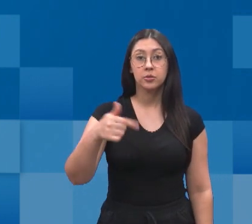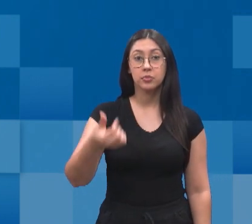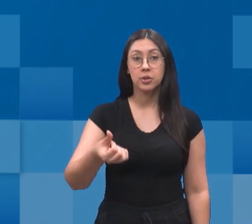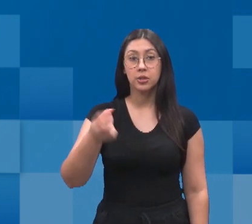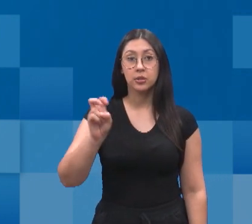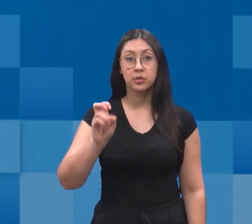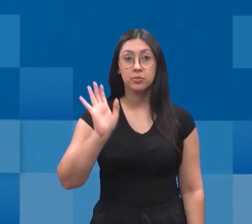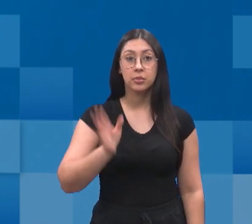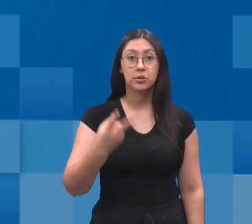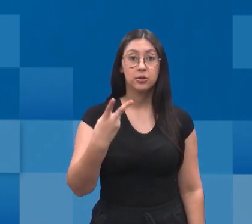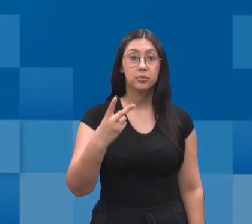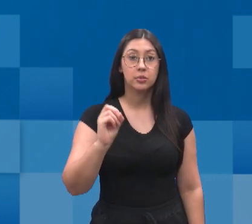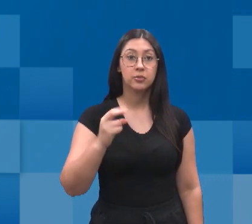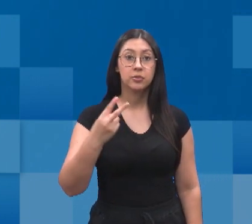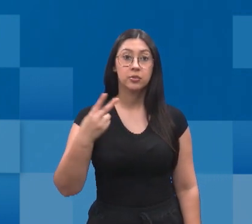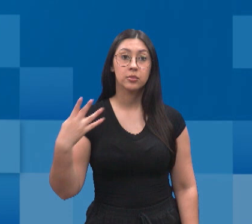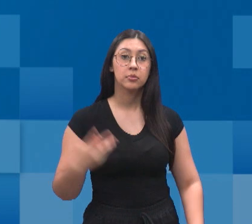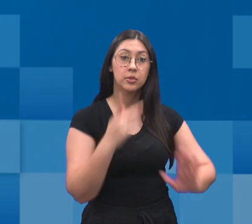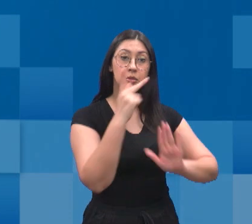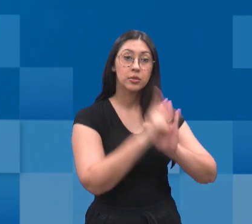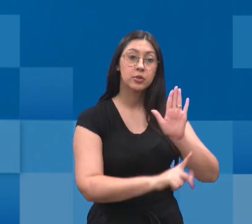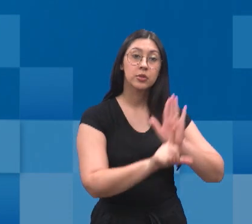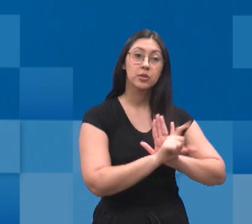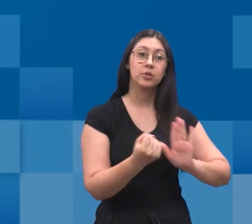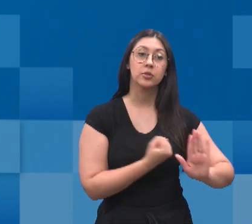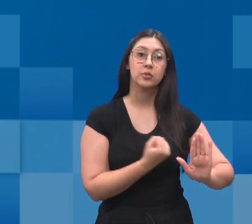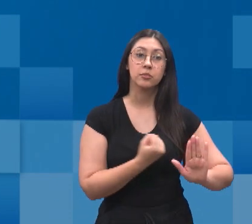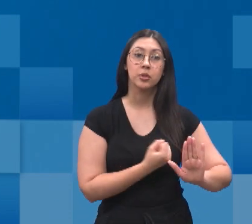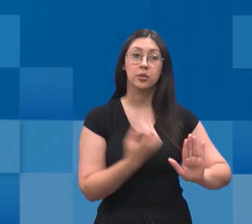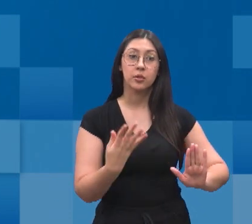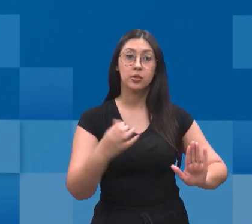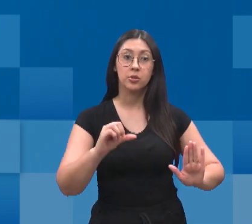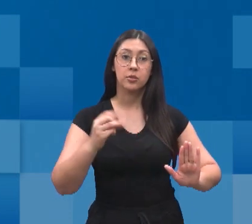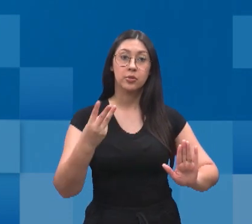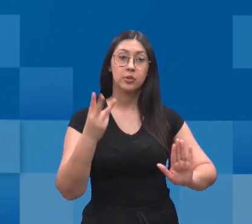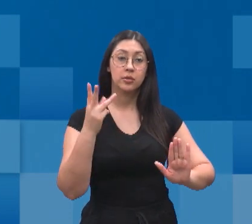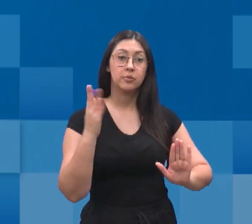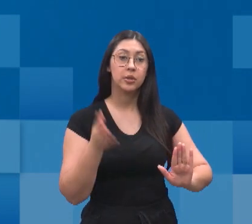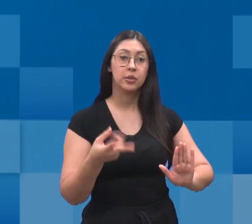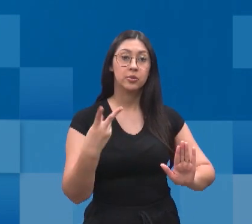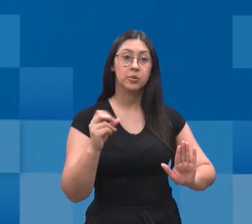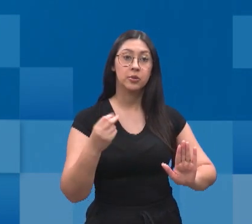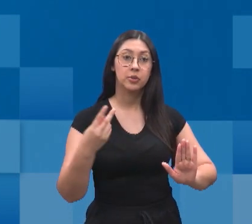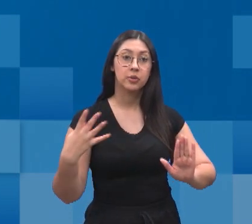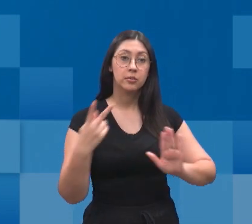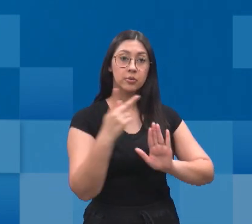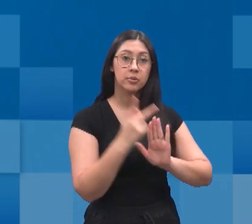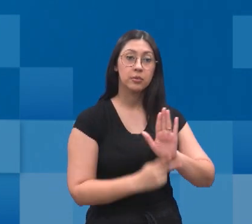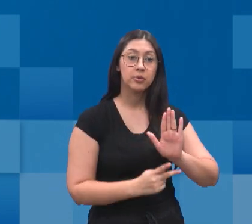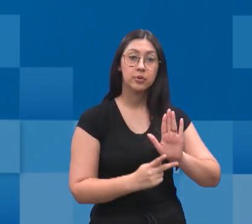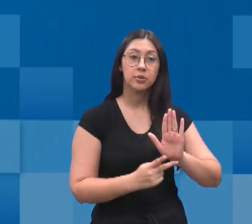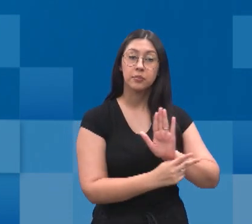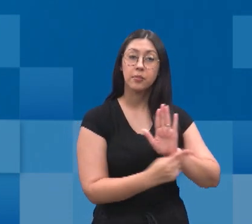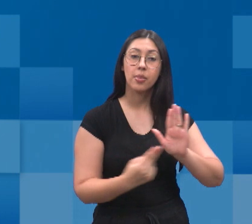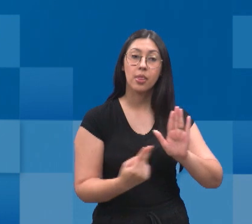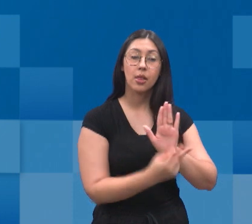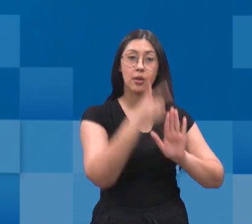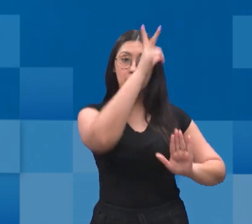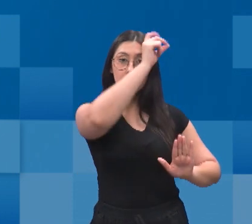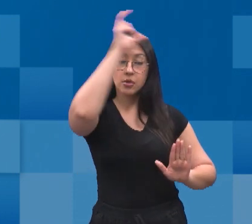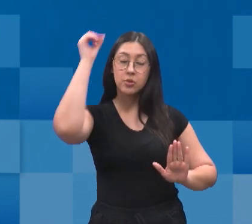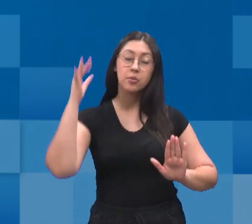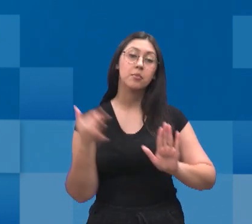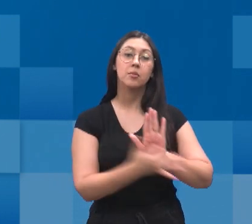19765/2024, projeto de lei número 493/2024, autoria Poder Executivo. Inscrito para falar no processo, o